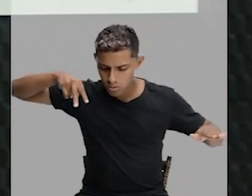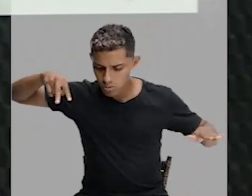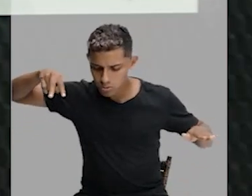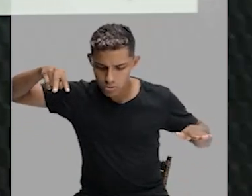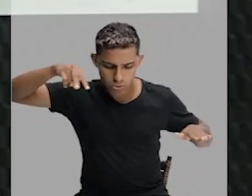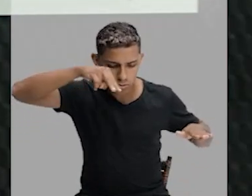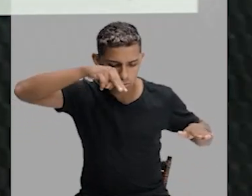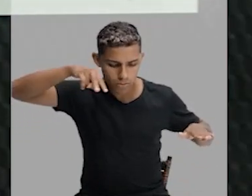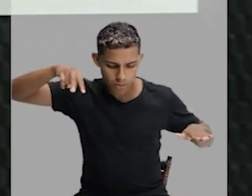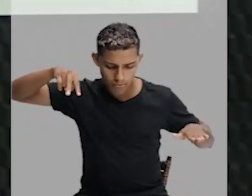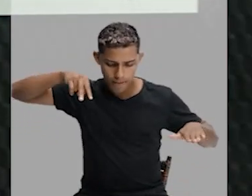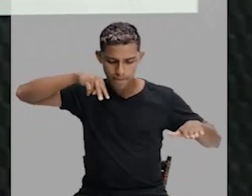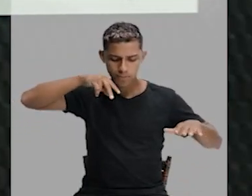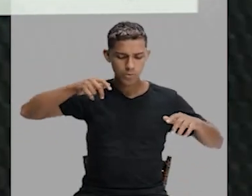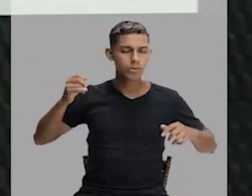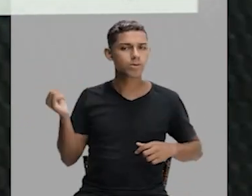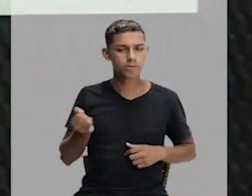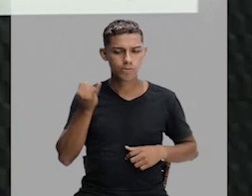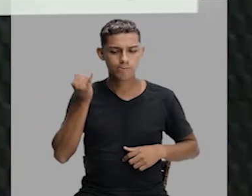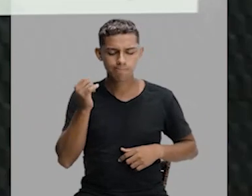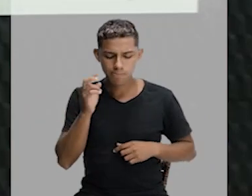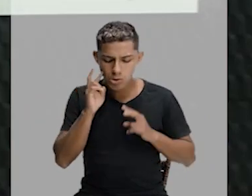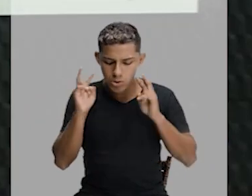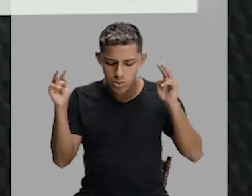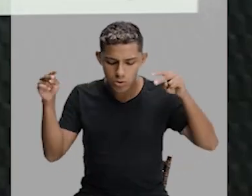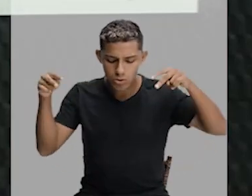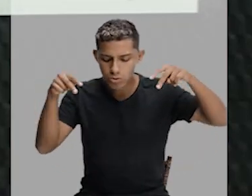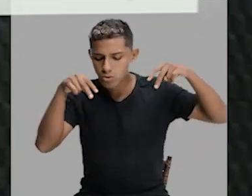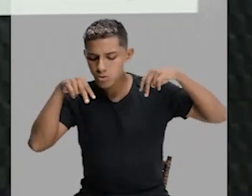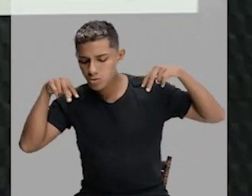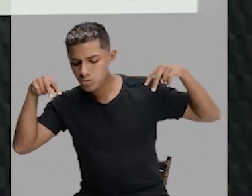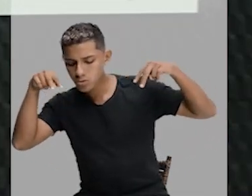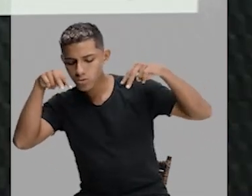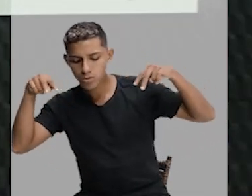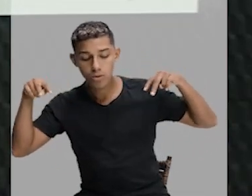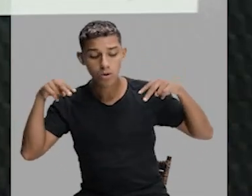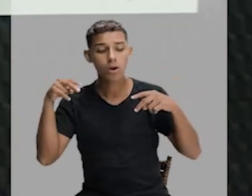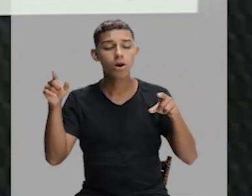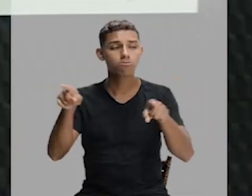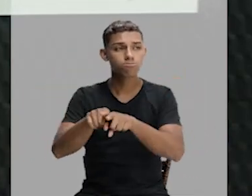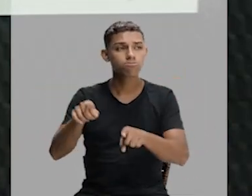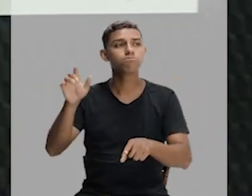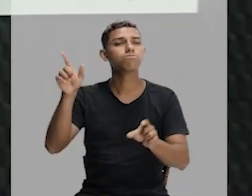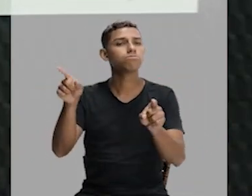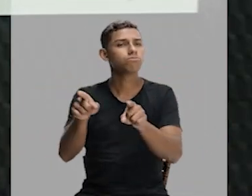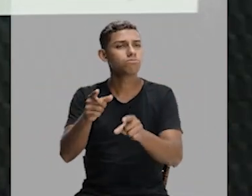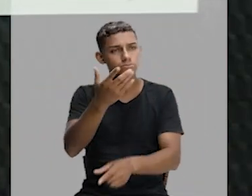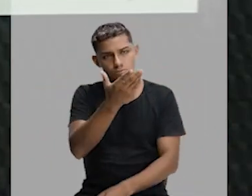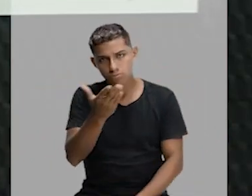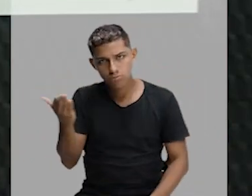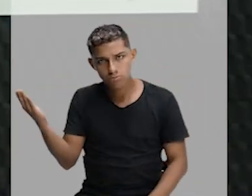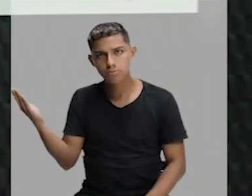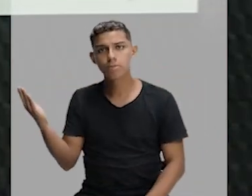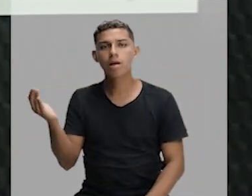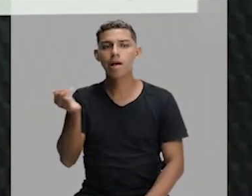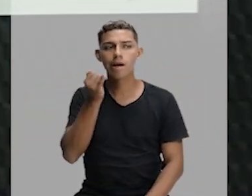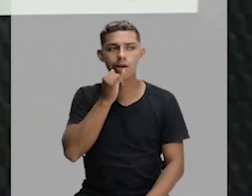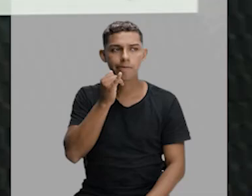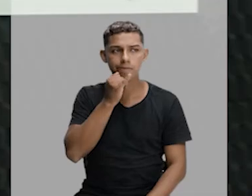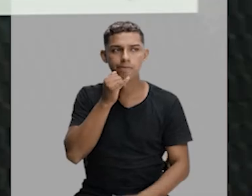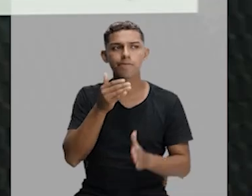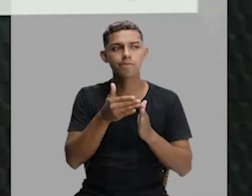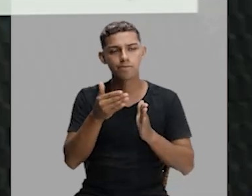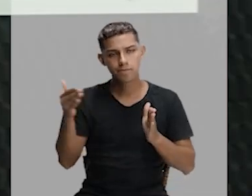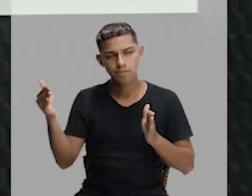da área, é interessante que a gente saiba verificar a planificação. Eu botei até esse mesmo desenho que nós estamos fazendo, ó, desse cone que